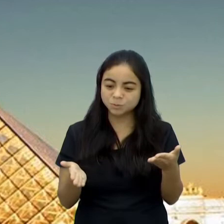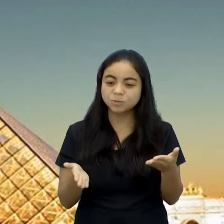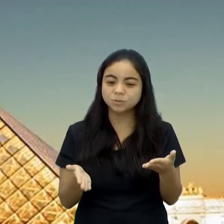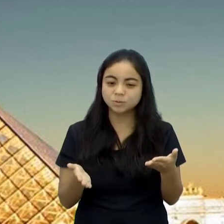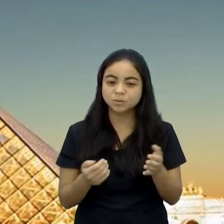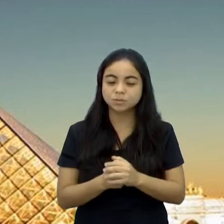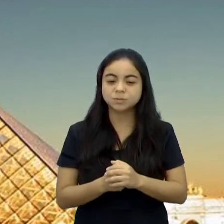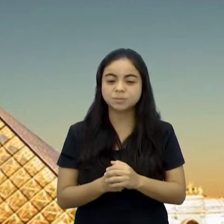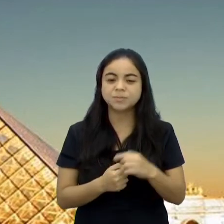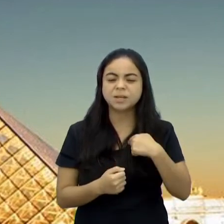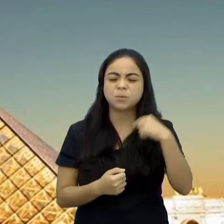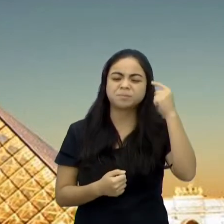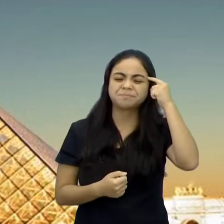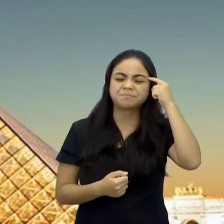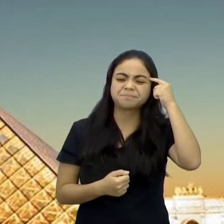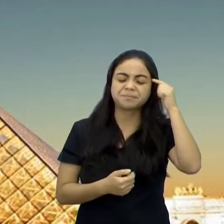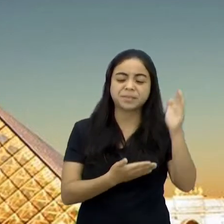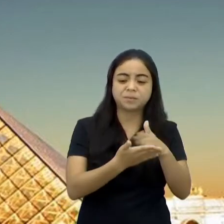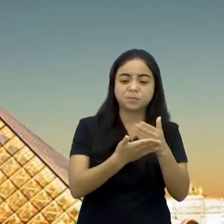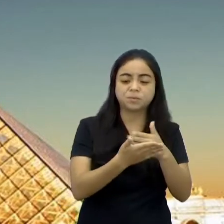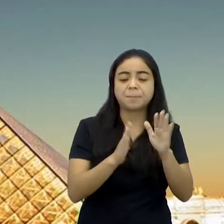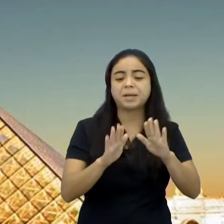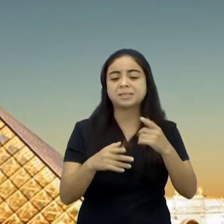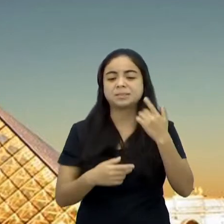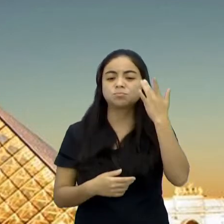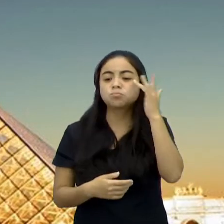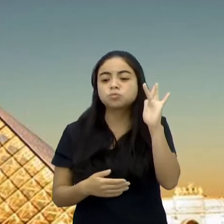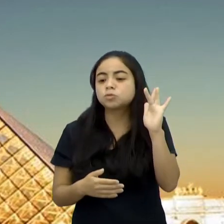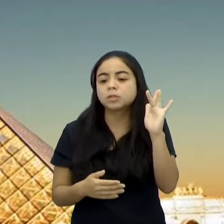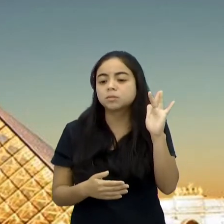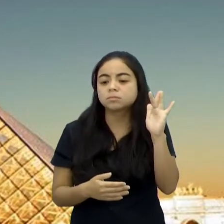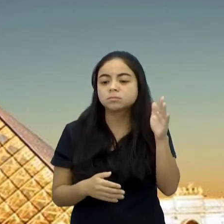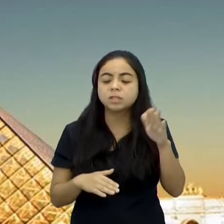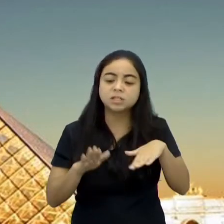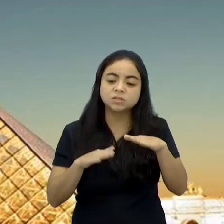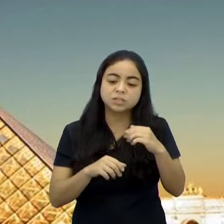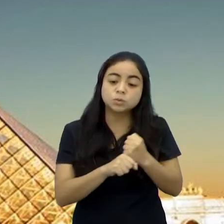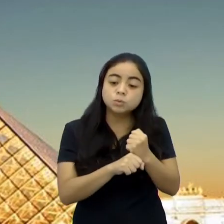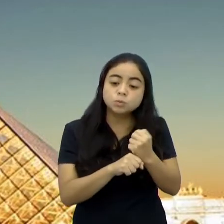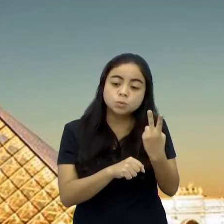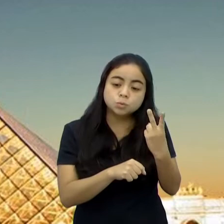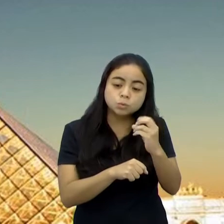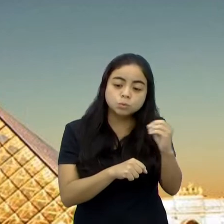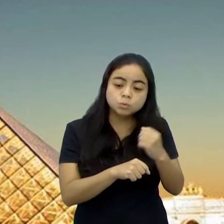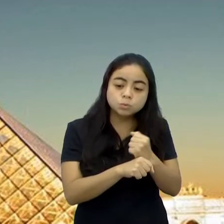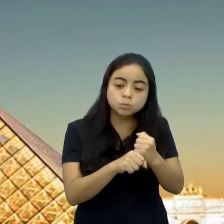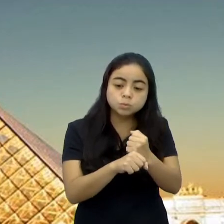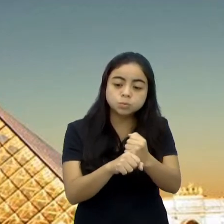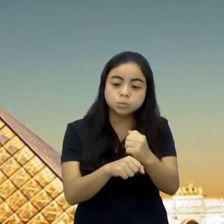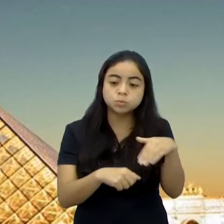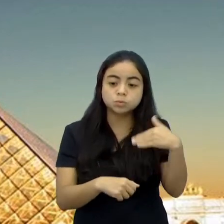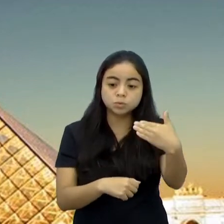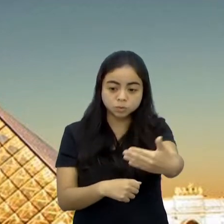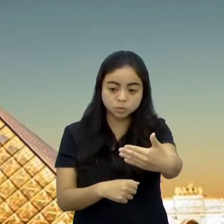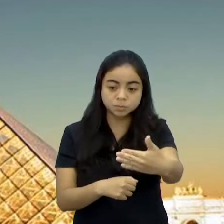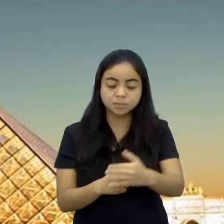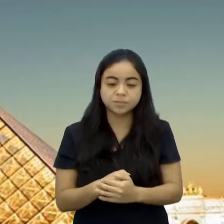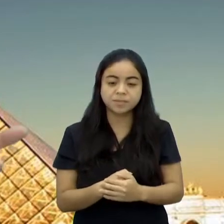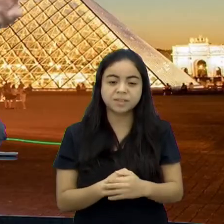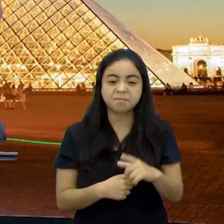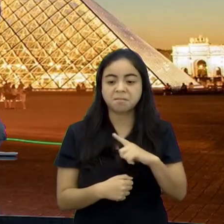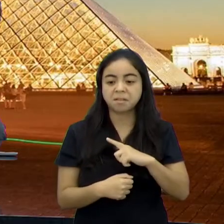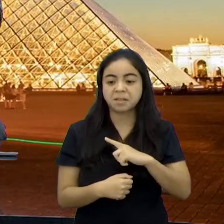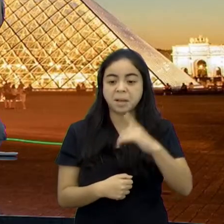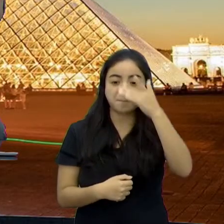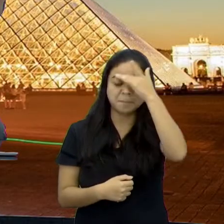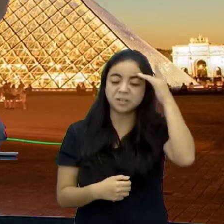claro, não estou comparando o impacto do livro, mas eu não sei. Vai que daqui a, sei lá, 200 anos a gente fala, nossa, tem um Da Vinci do